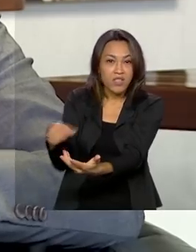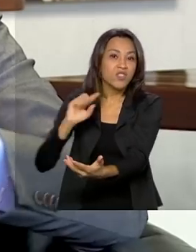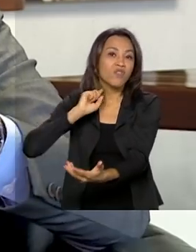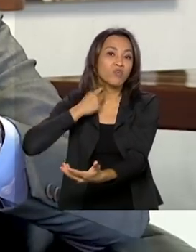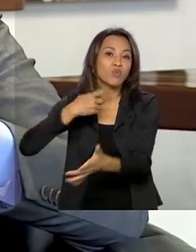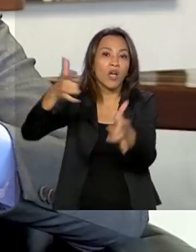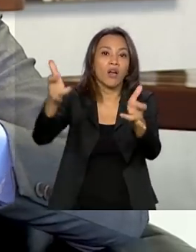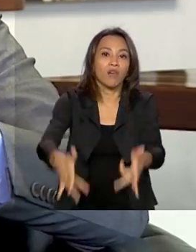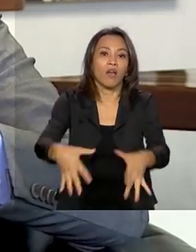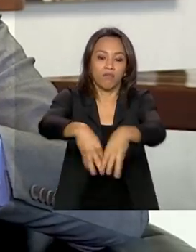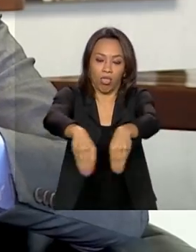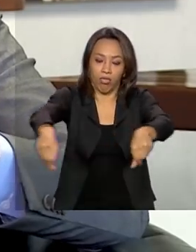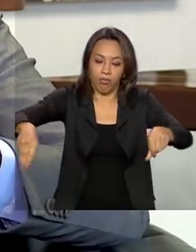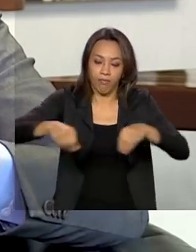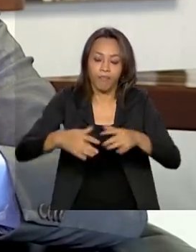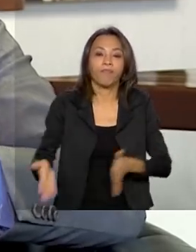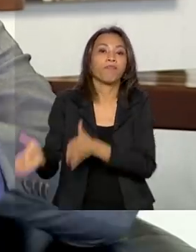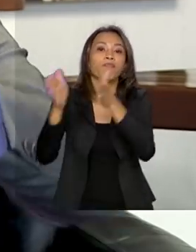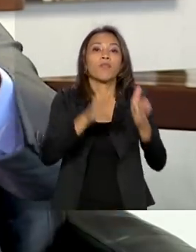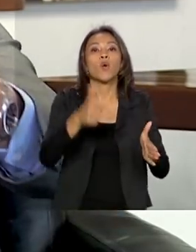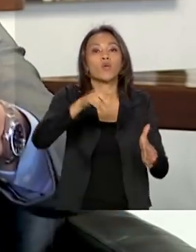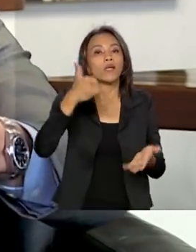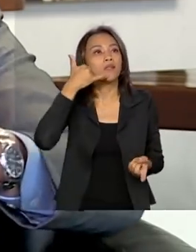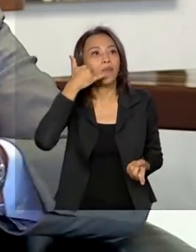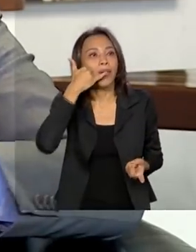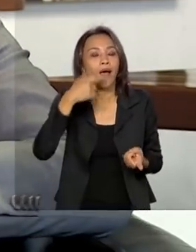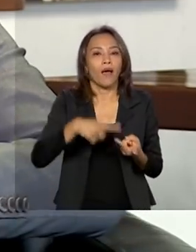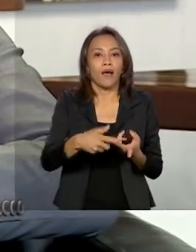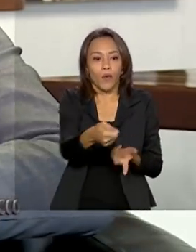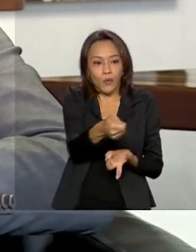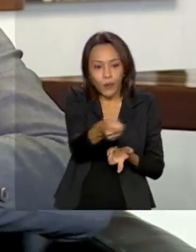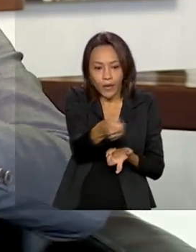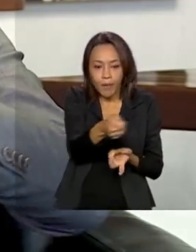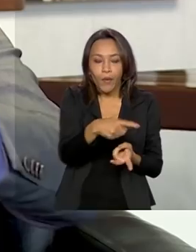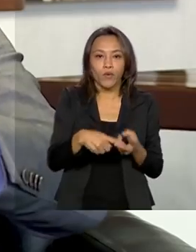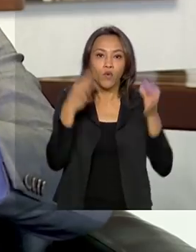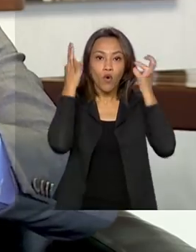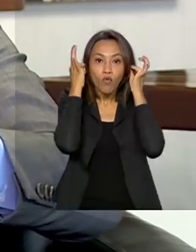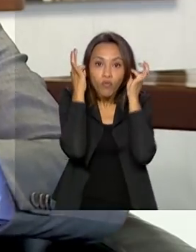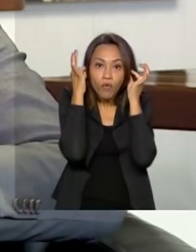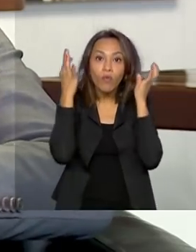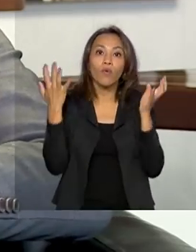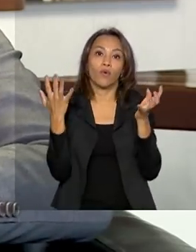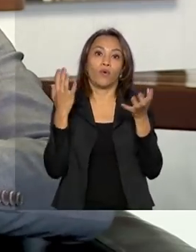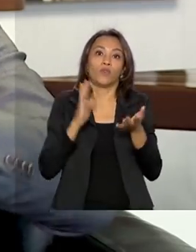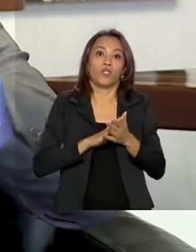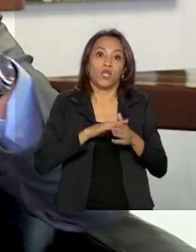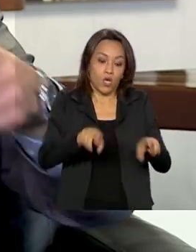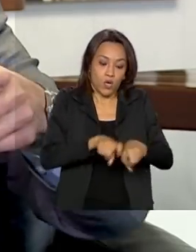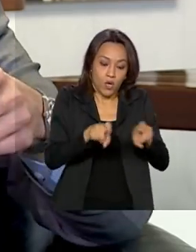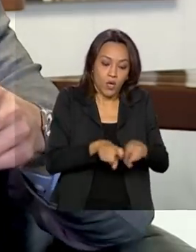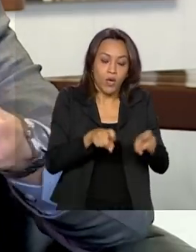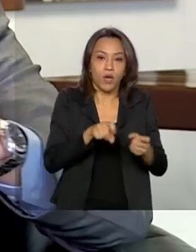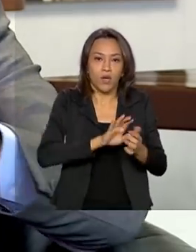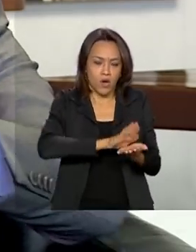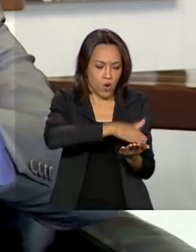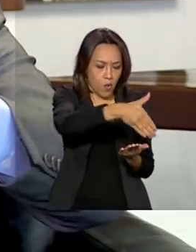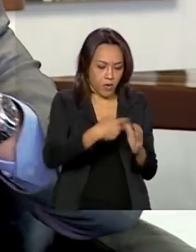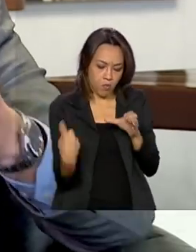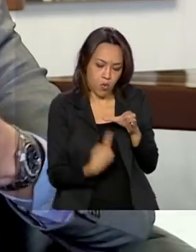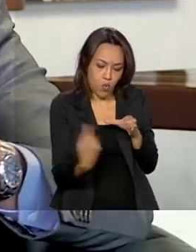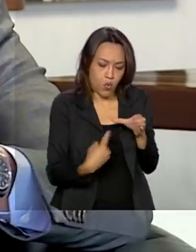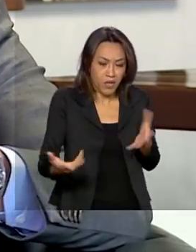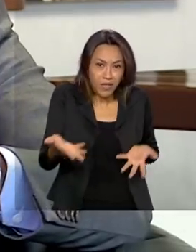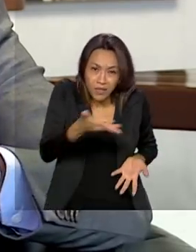meio ambiente. Eletroeletrônicos, celular, controle remoto, fone de ouvido, computador, torradeira, batedeira,